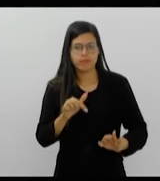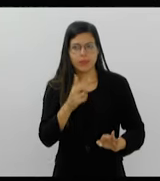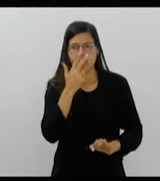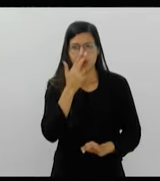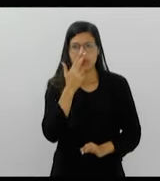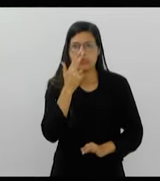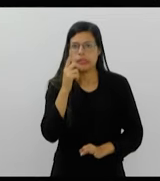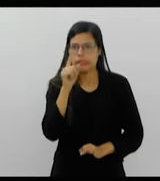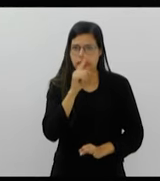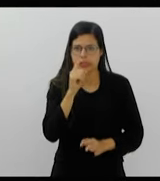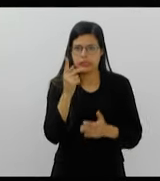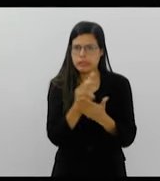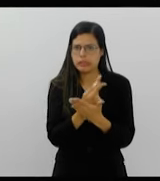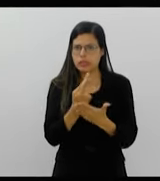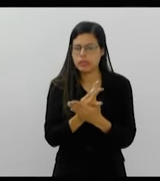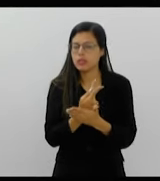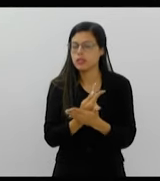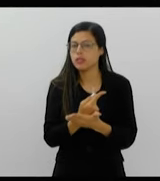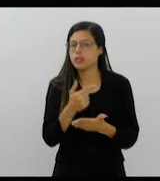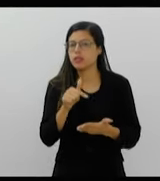inconsistências, em